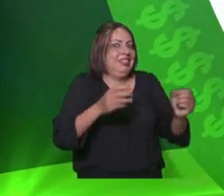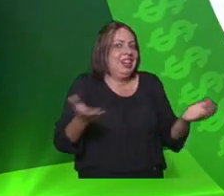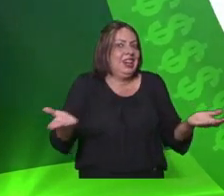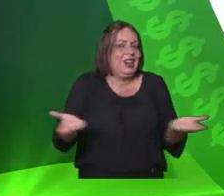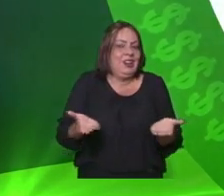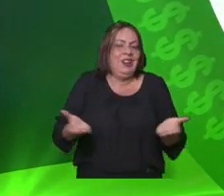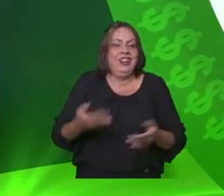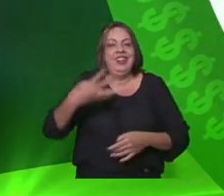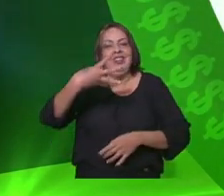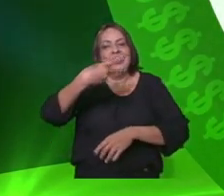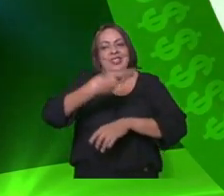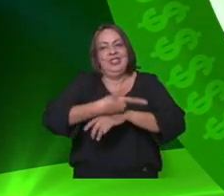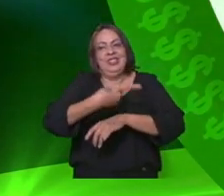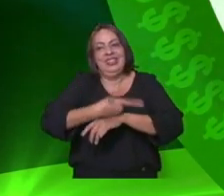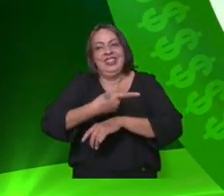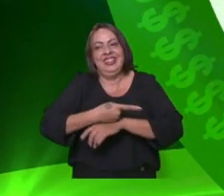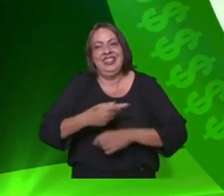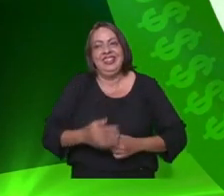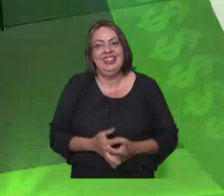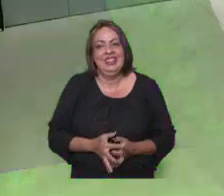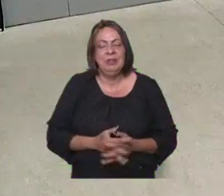Agora, no quarto prêmio.